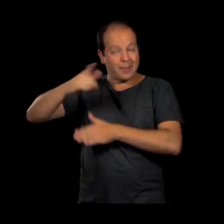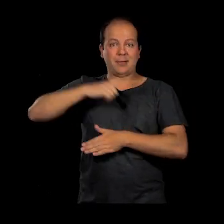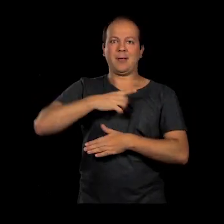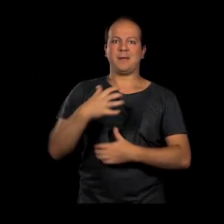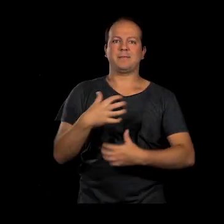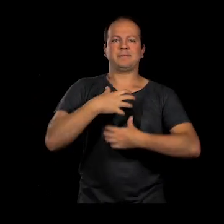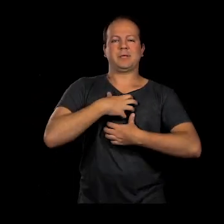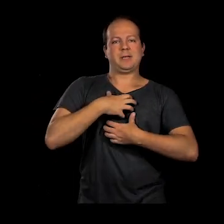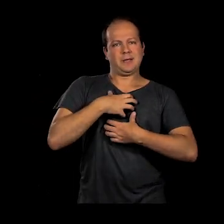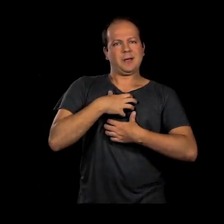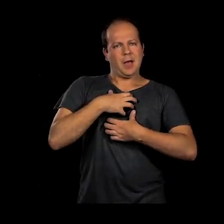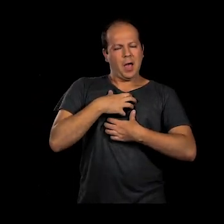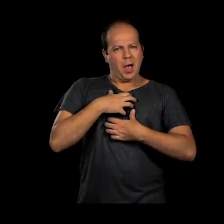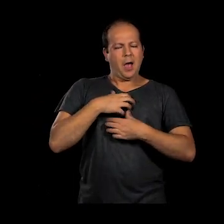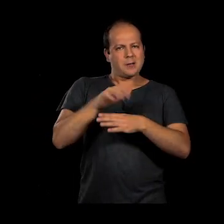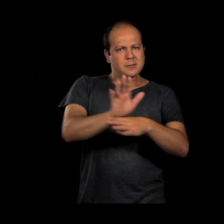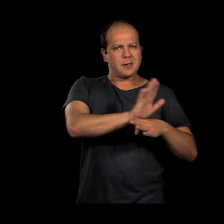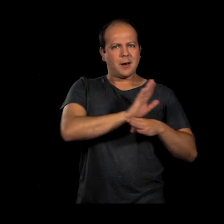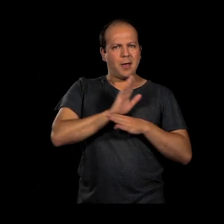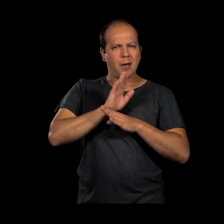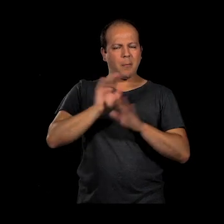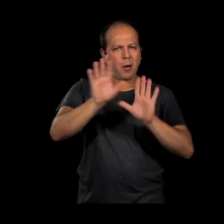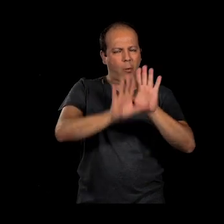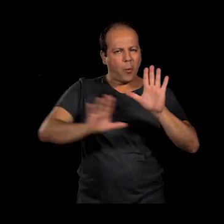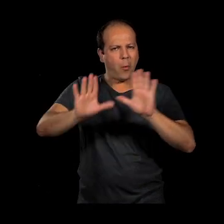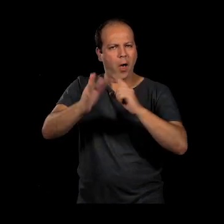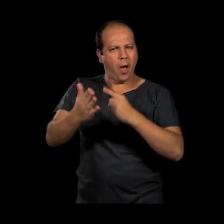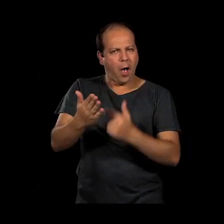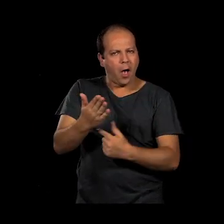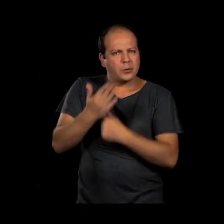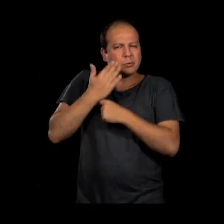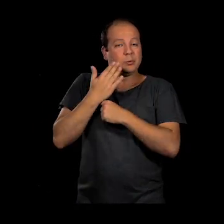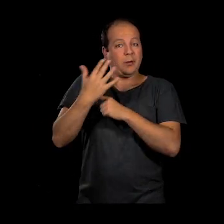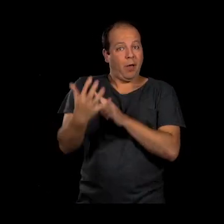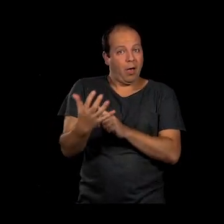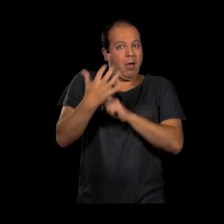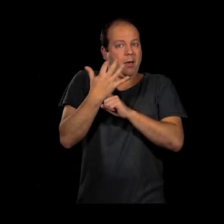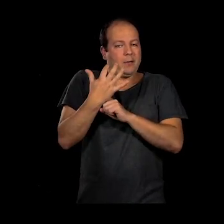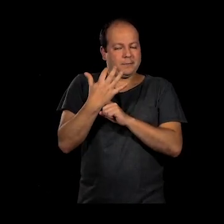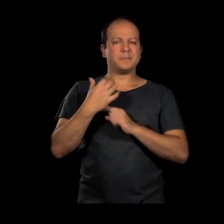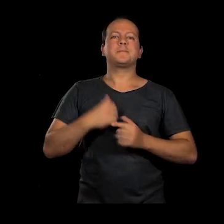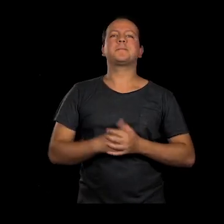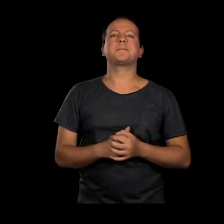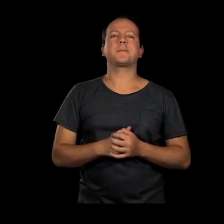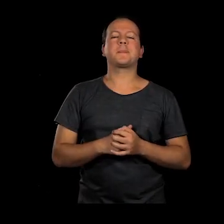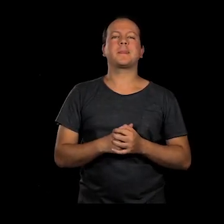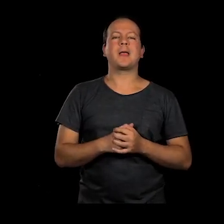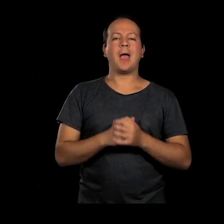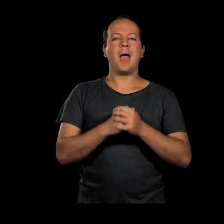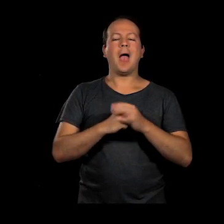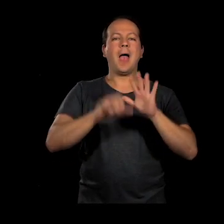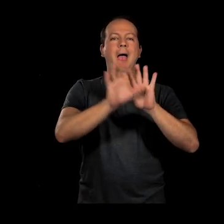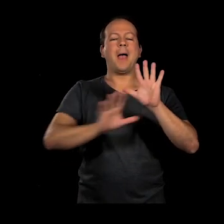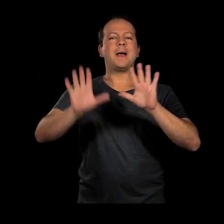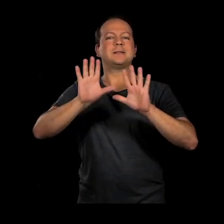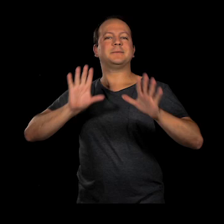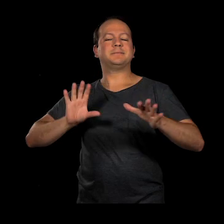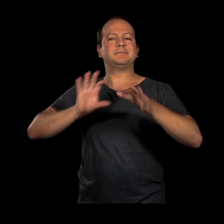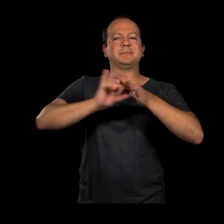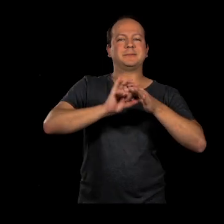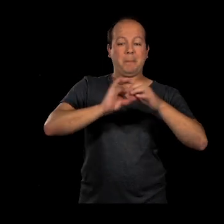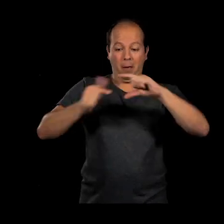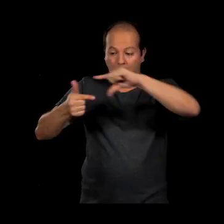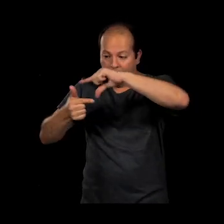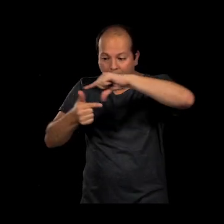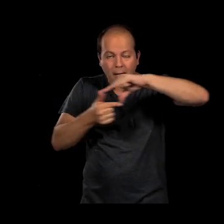forma, esse universo do cinema me ajuda bastante, assim, me influencia bastante ainda. O meu universo da animação está muito ligado ao universo de